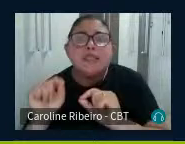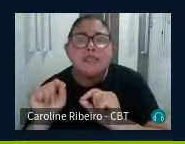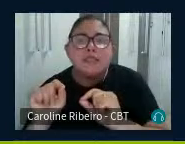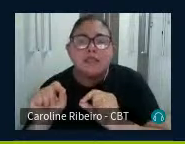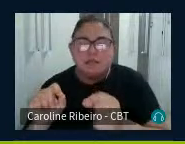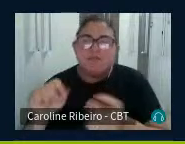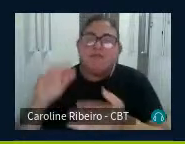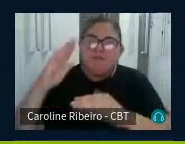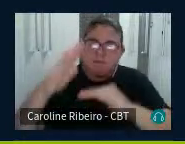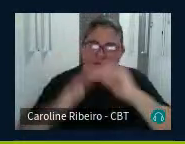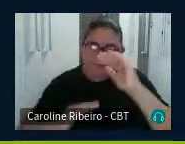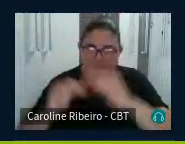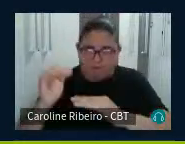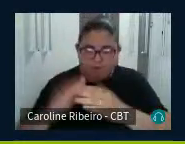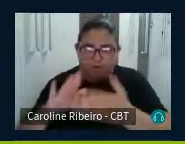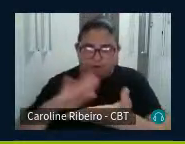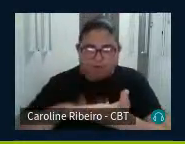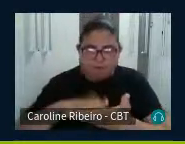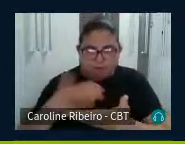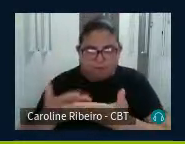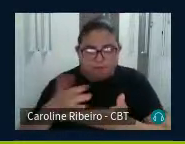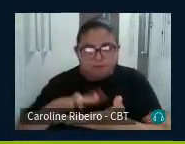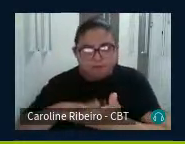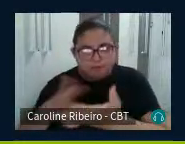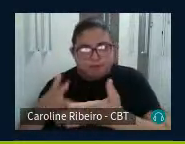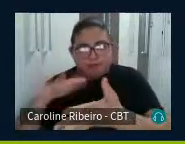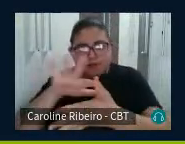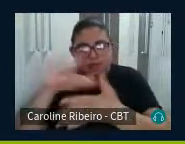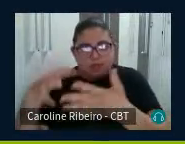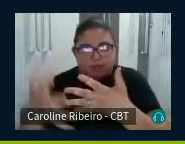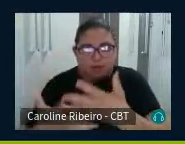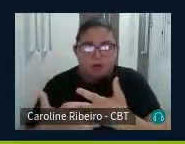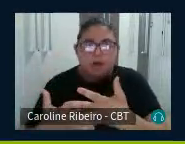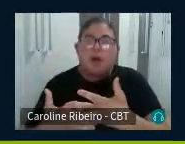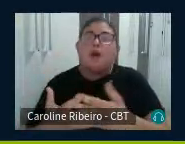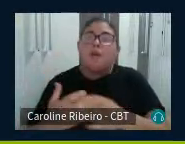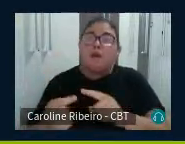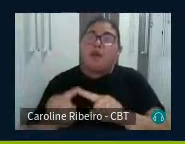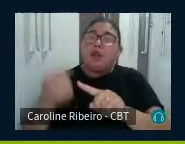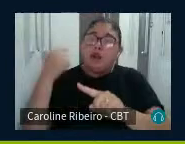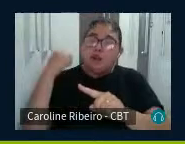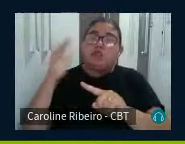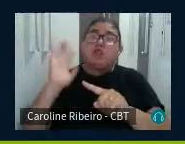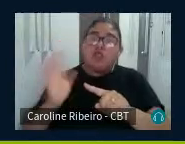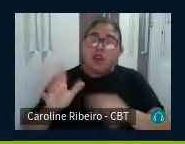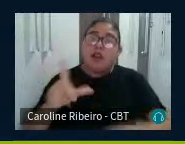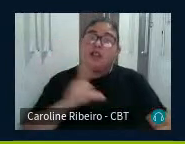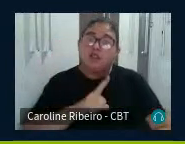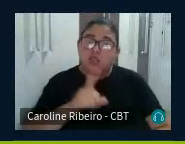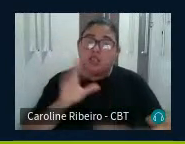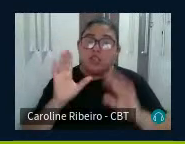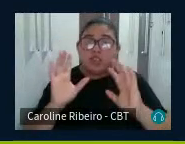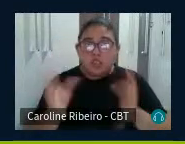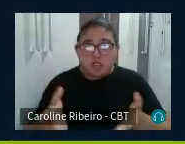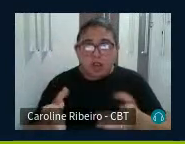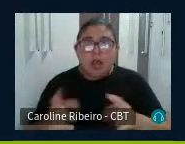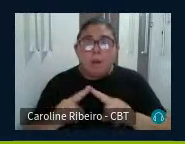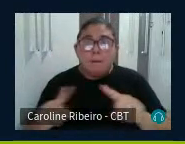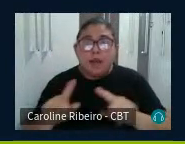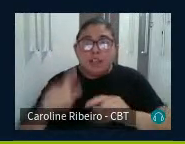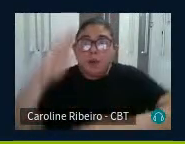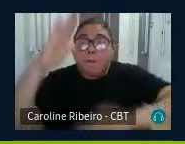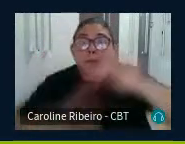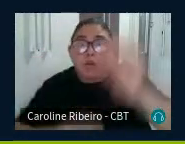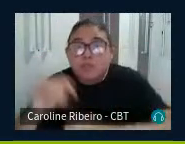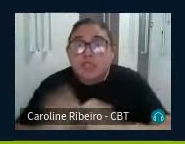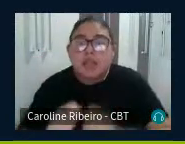né, porque naquela época o profissional de Libras, ele já existia, só que não formalizado. Ele